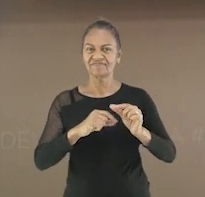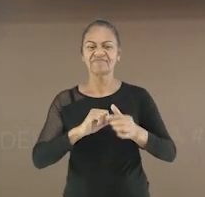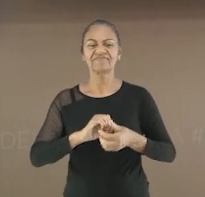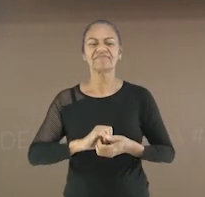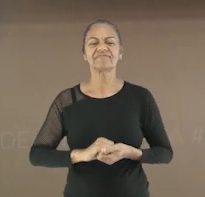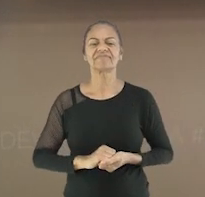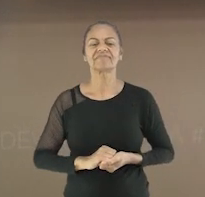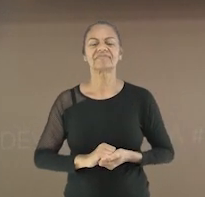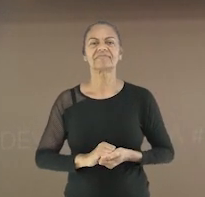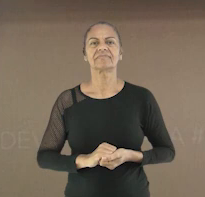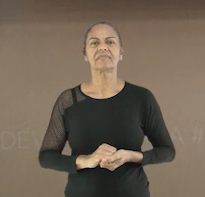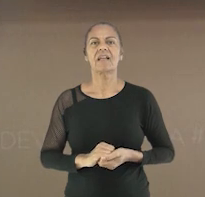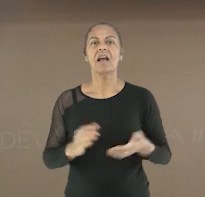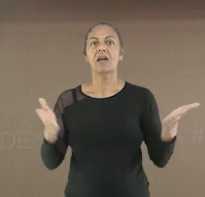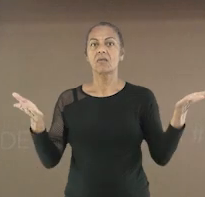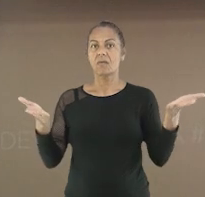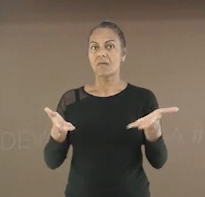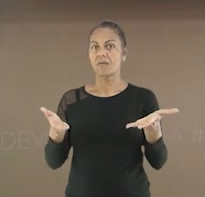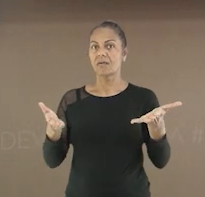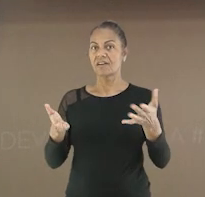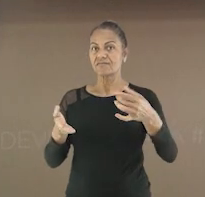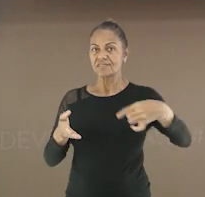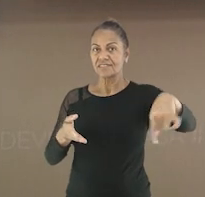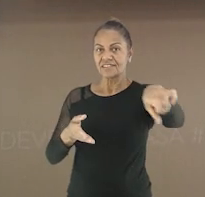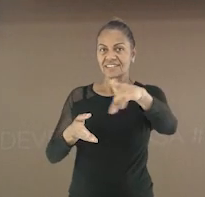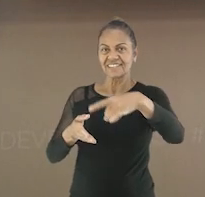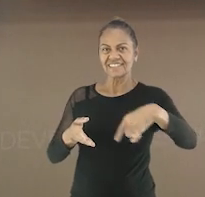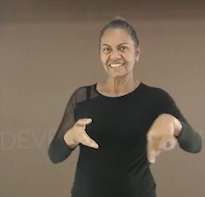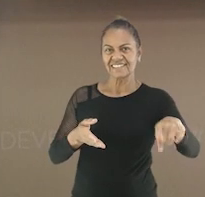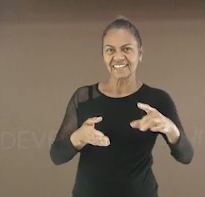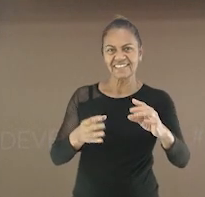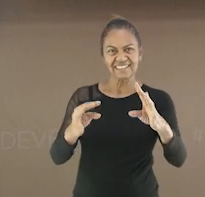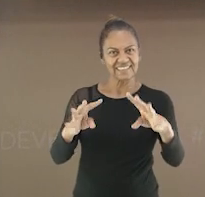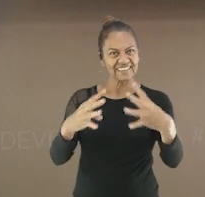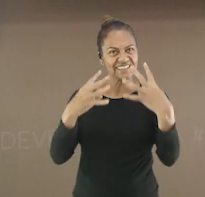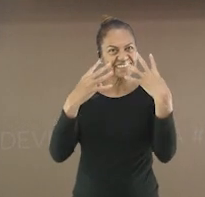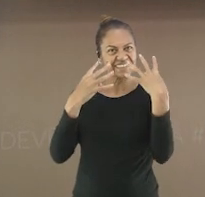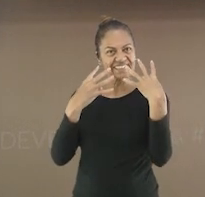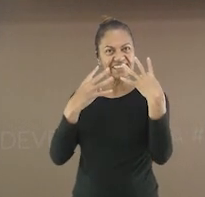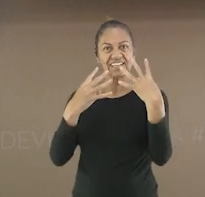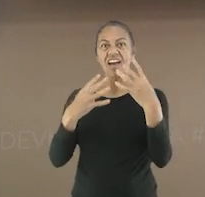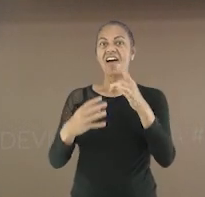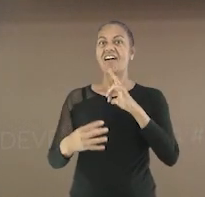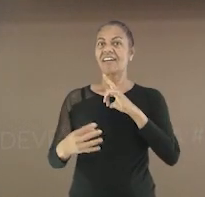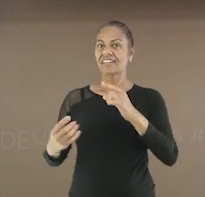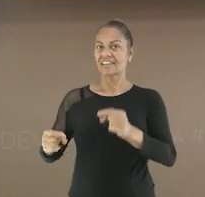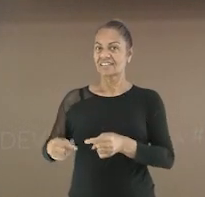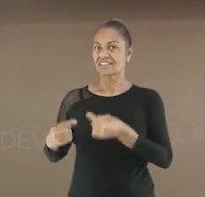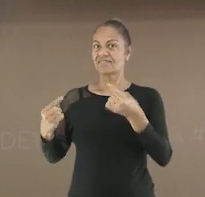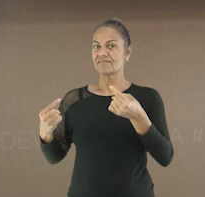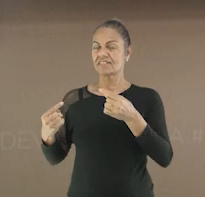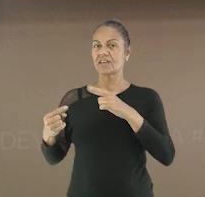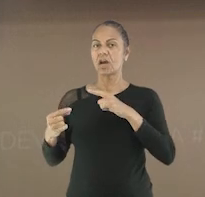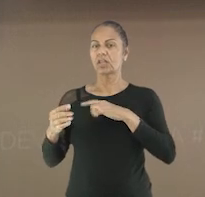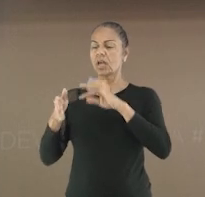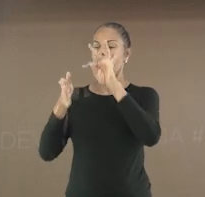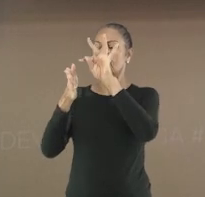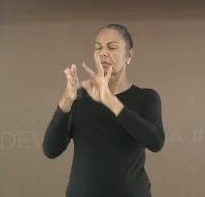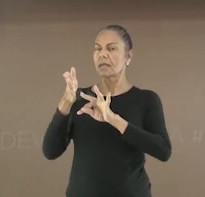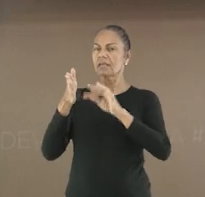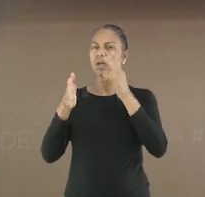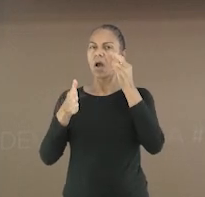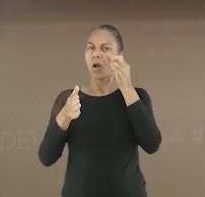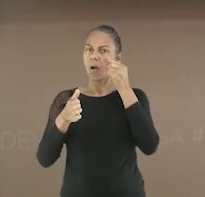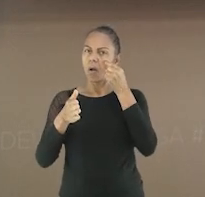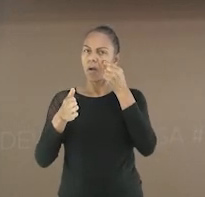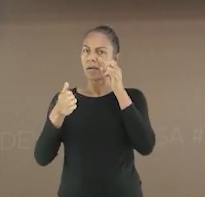Agora eu vou deixar um desafio para você que está aí assistindo as aulas da TV. Leia só o texto abaixo.